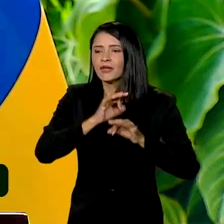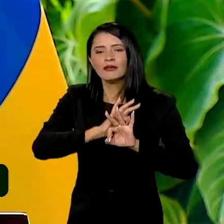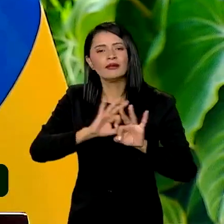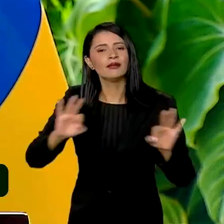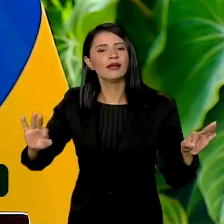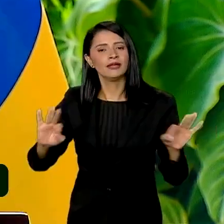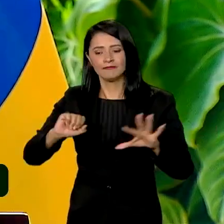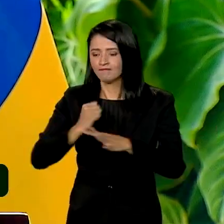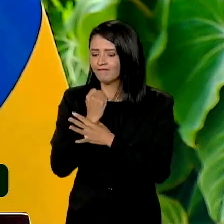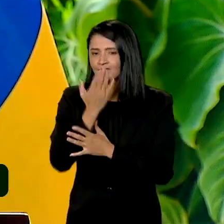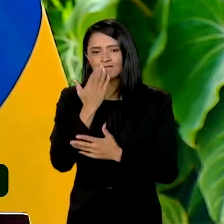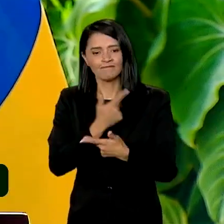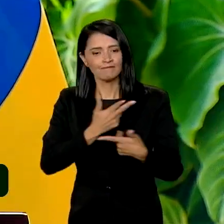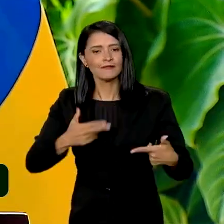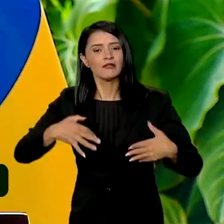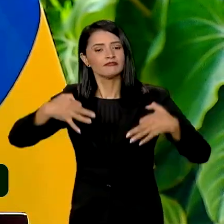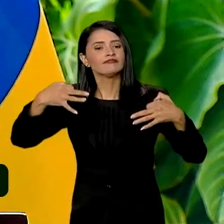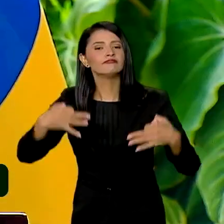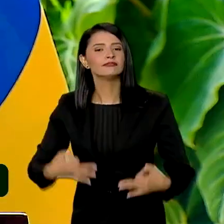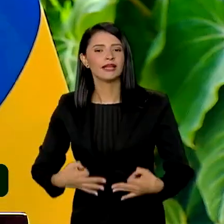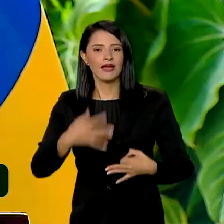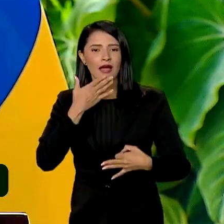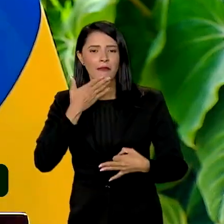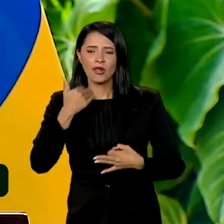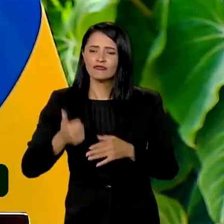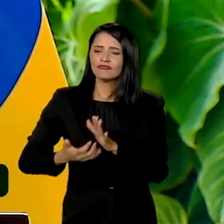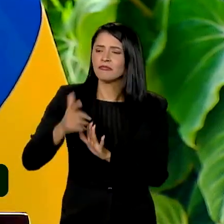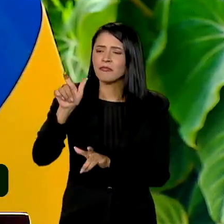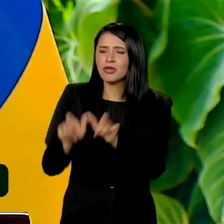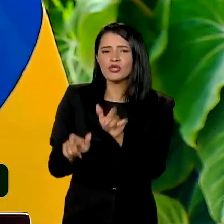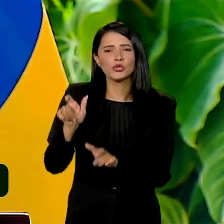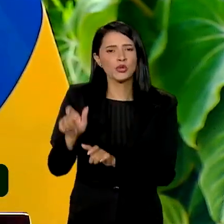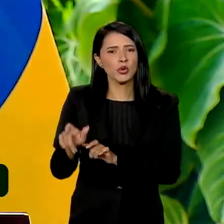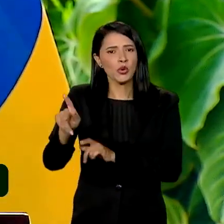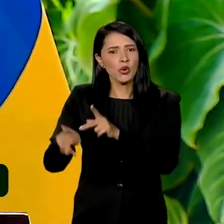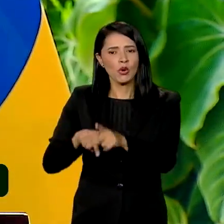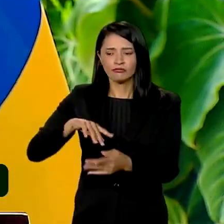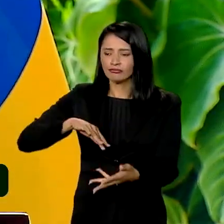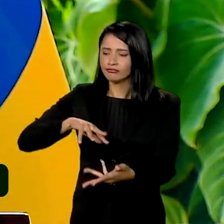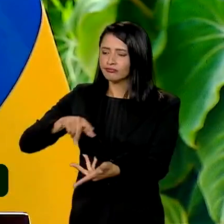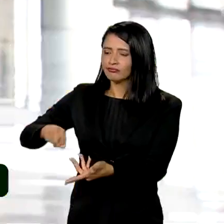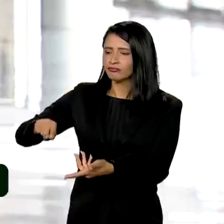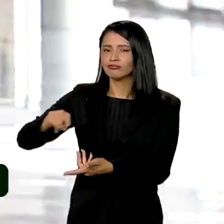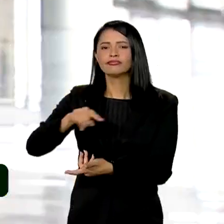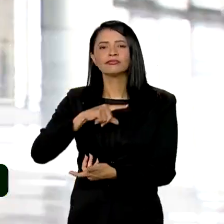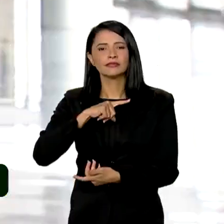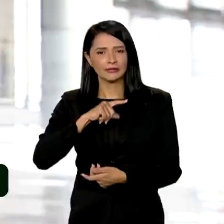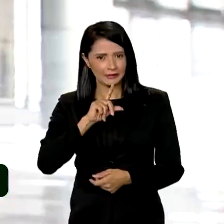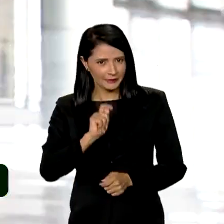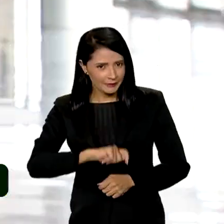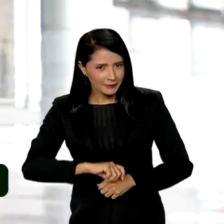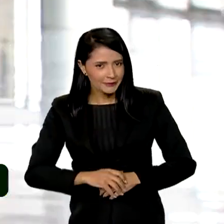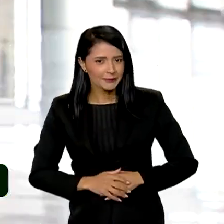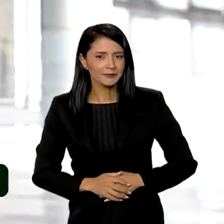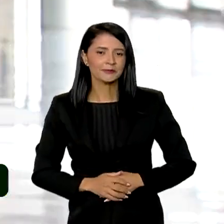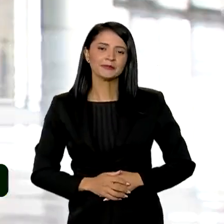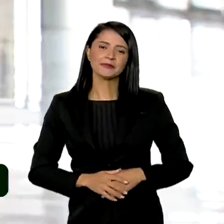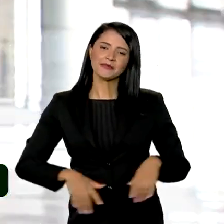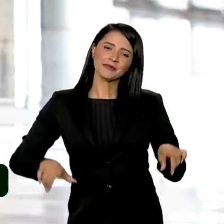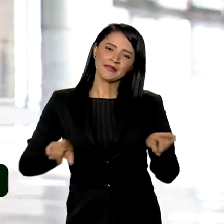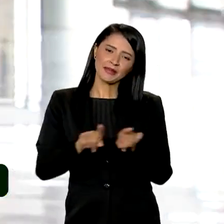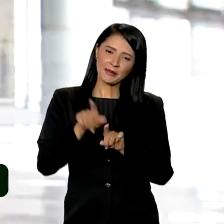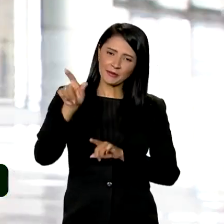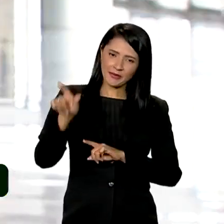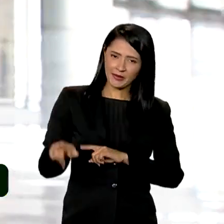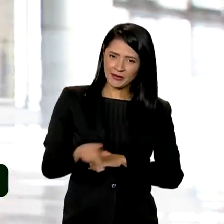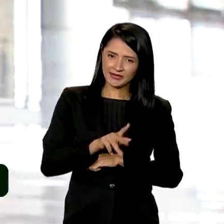alimentar, a dignidade a milhões de pessoas ao redor do mundo. Lula também